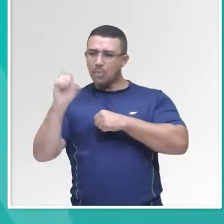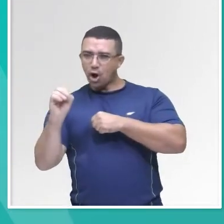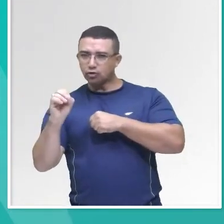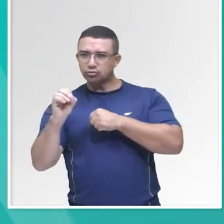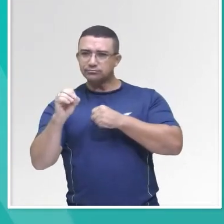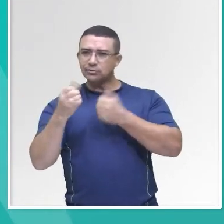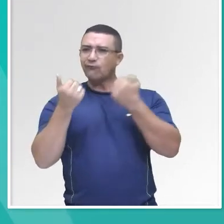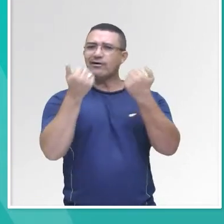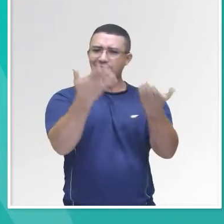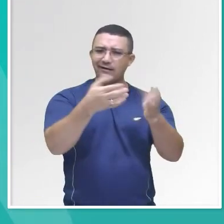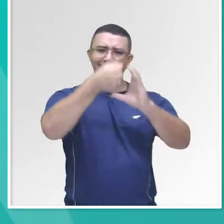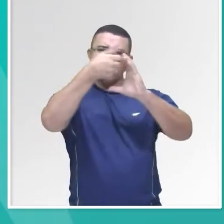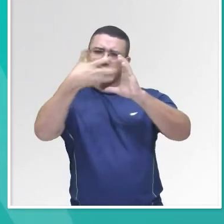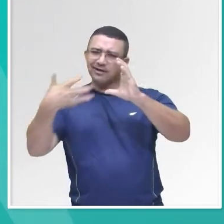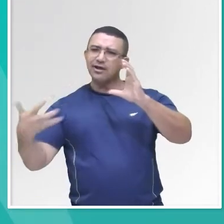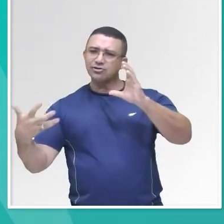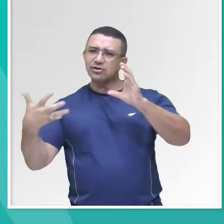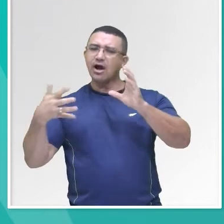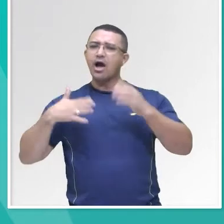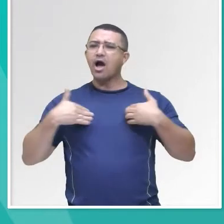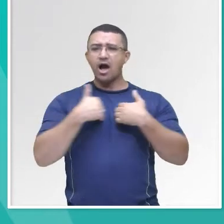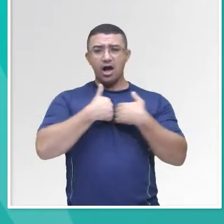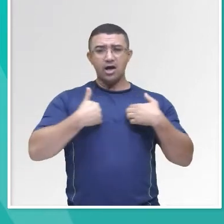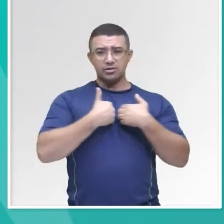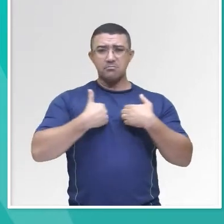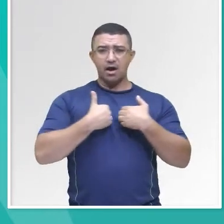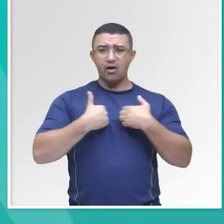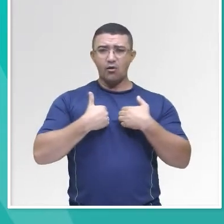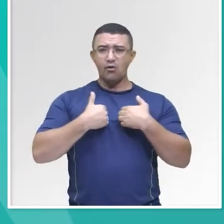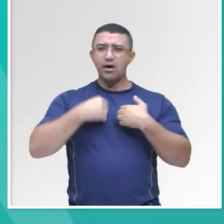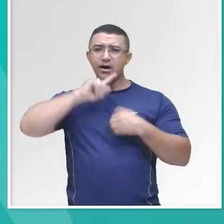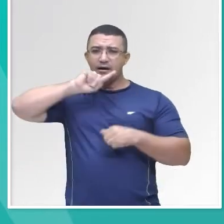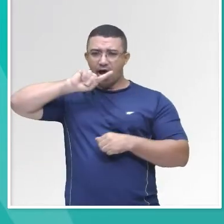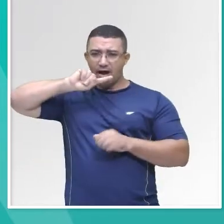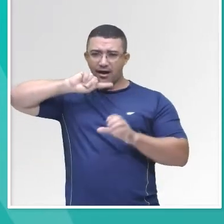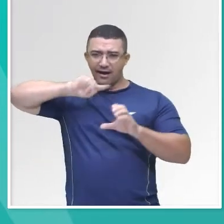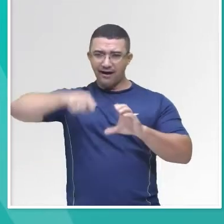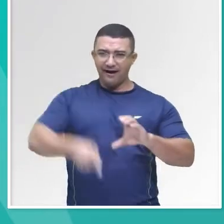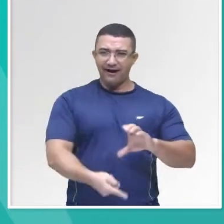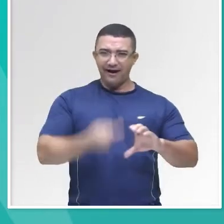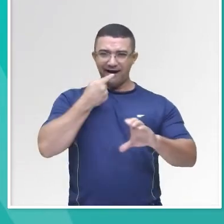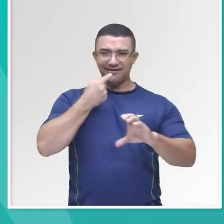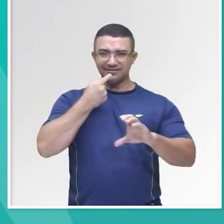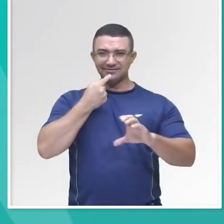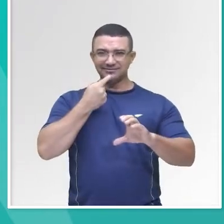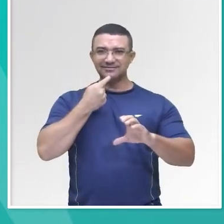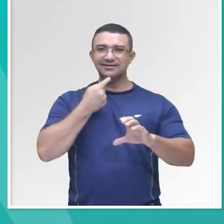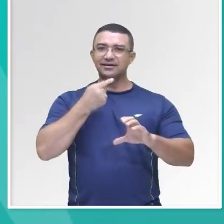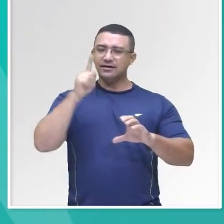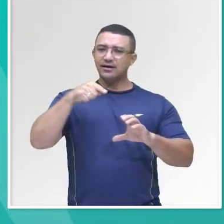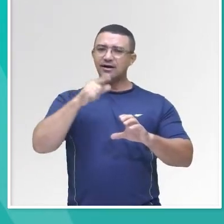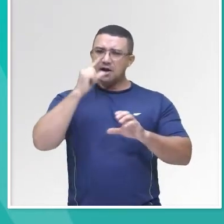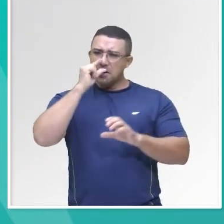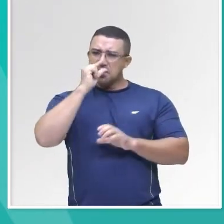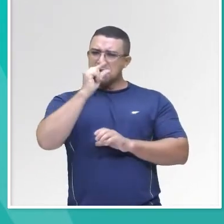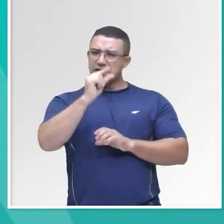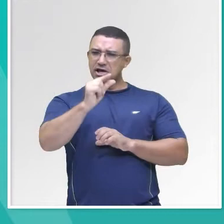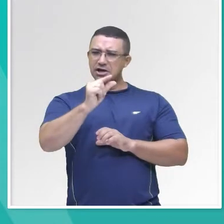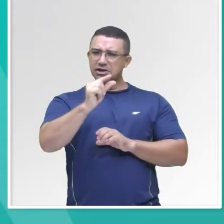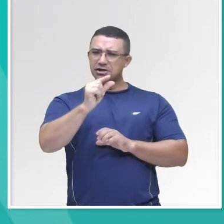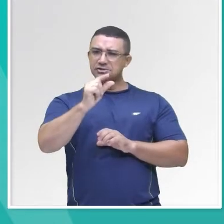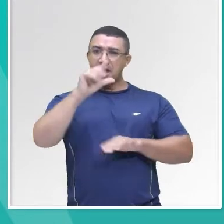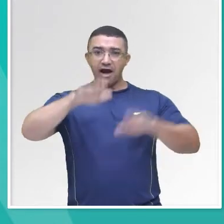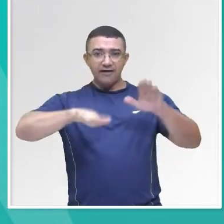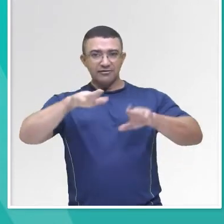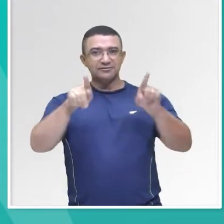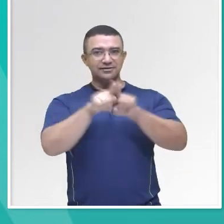ao tamanduá, ao animal. E o nariz dele é tão importante que, para protegê-lo, o tamanduá esconde a